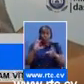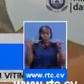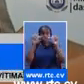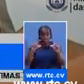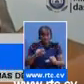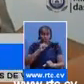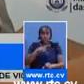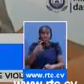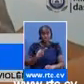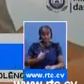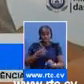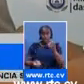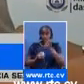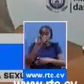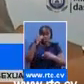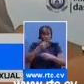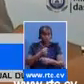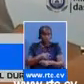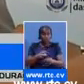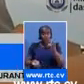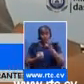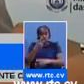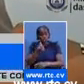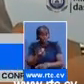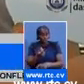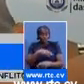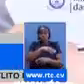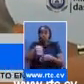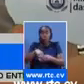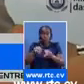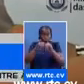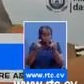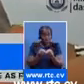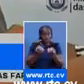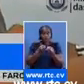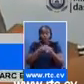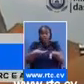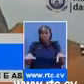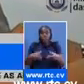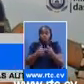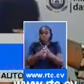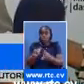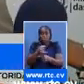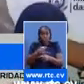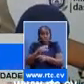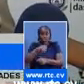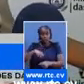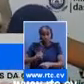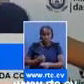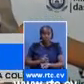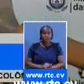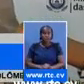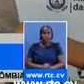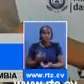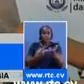ser gerador de emprego, gerador de rendimento e de inclusão social, abrangendo todas as ilhas de Cabo Verde. O modelo que temos hoje, está definido,